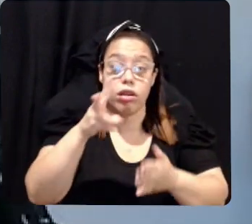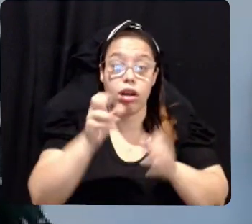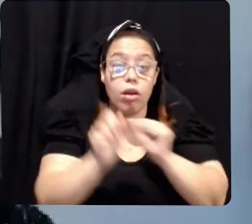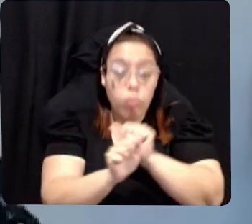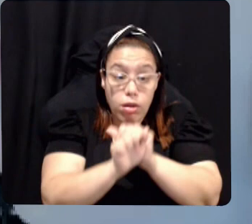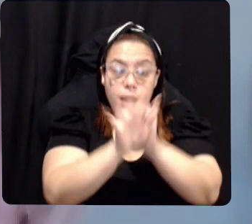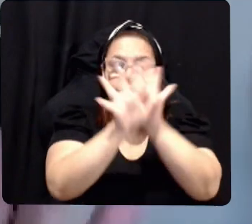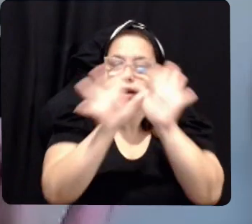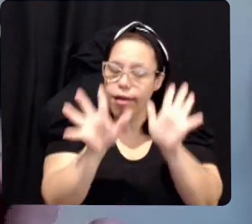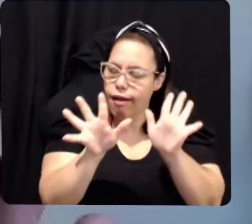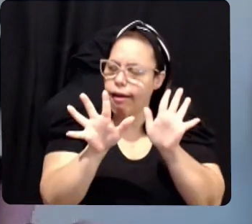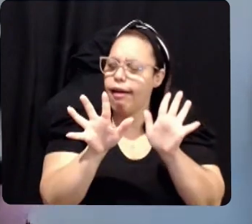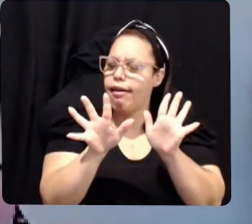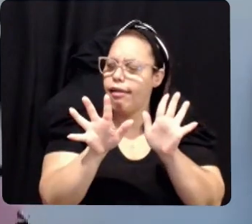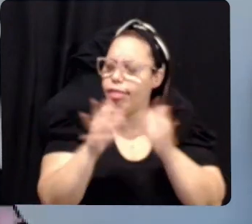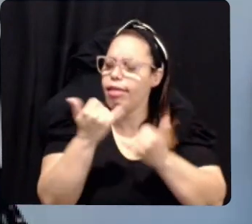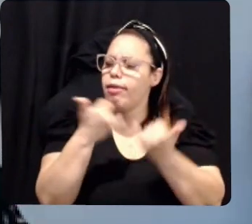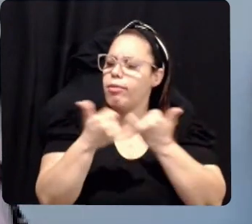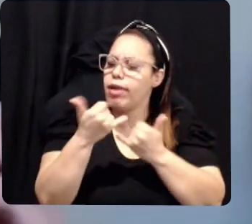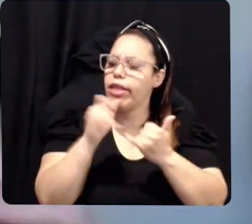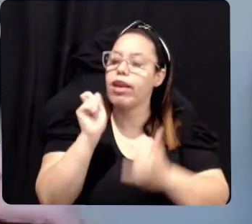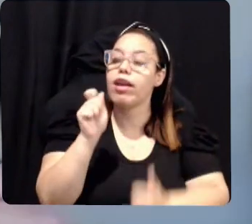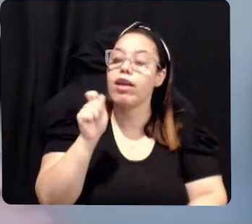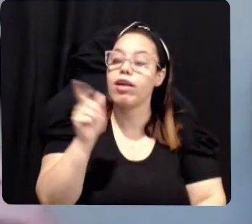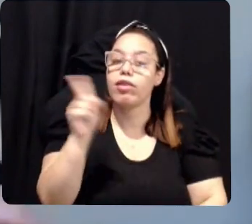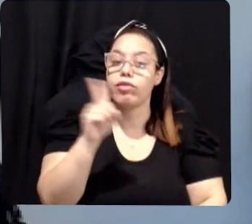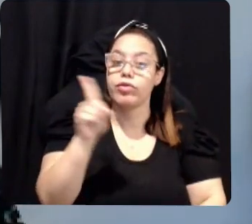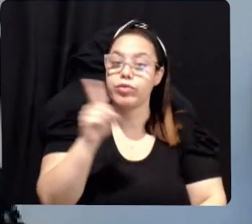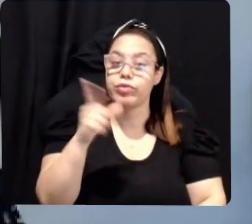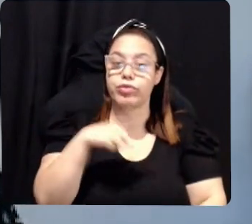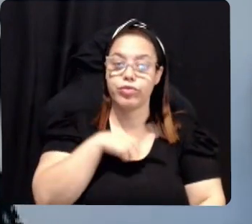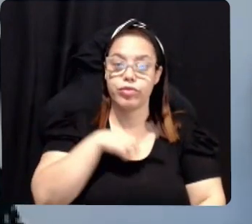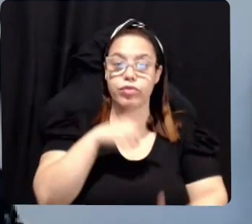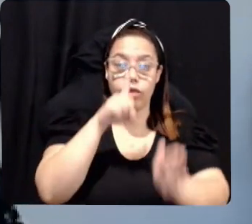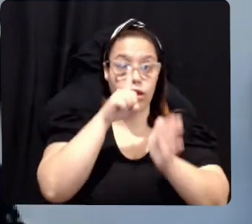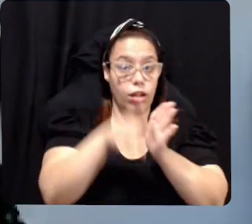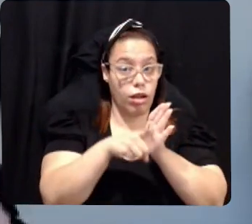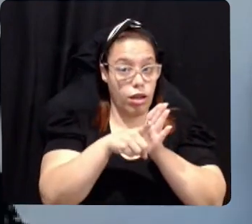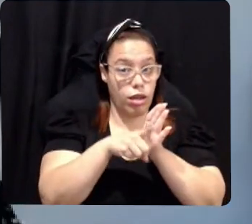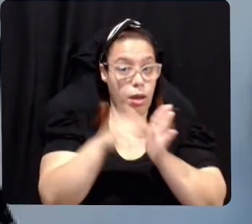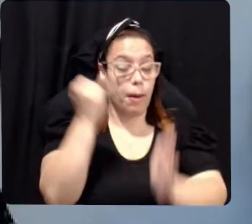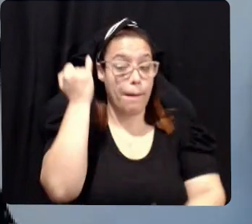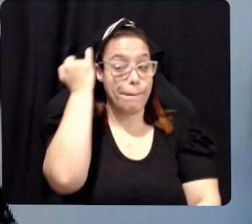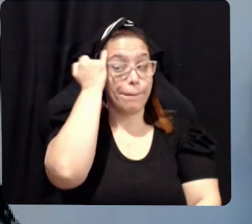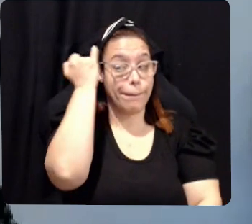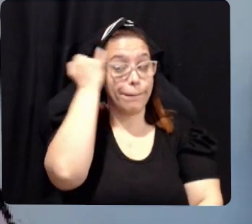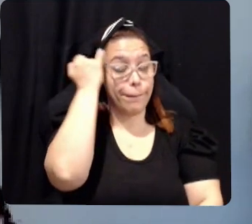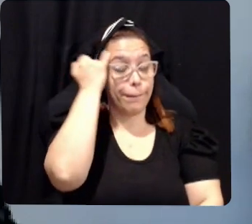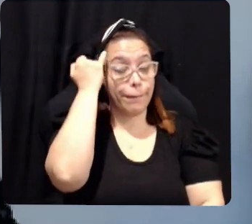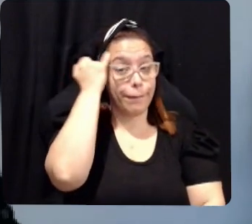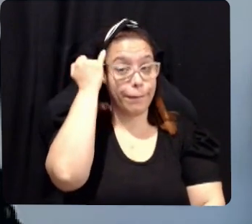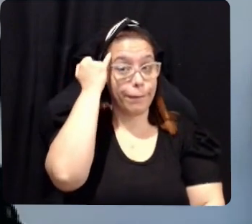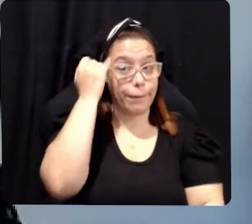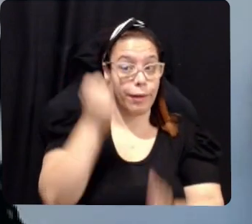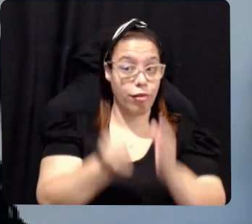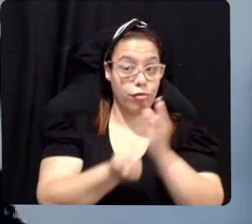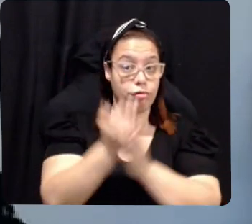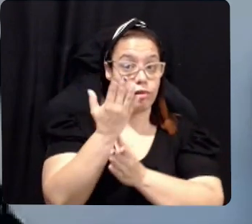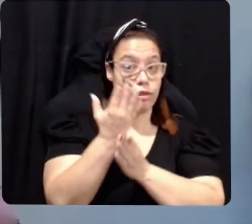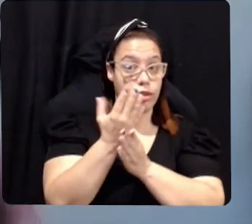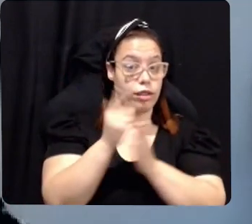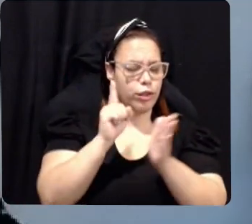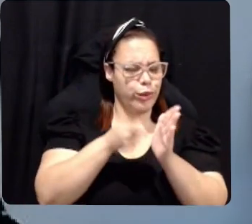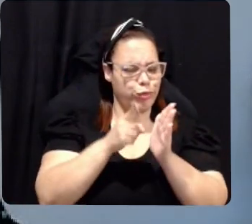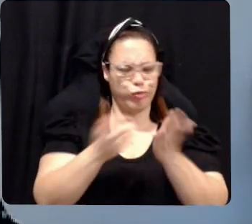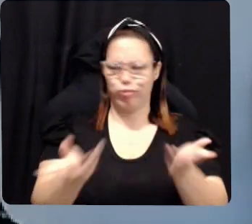escrever? Então, eu sempre deixo bem claro, e gosto de fazer uma brincadeira, que não existe o diagnóstico preguiça. Se